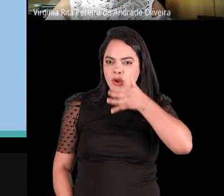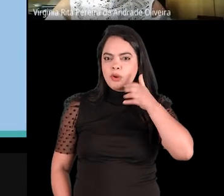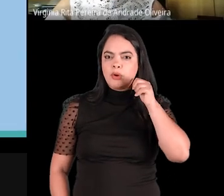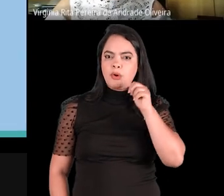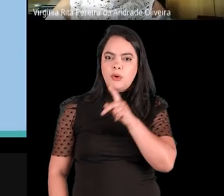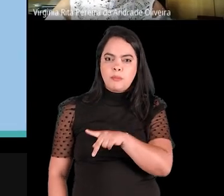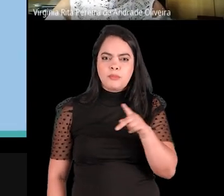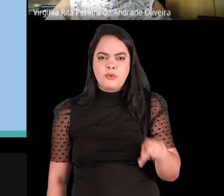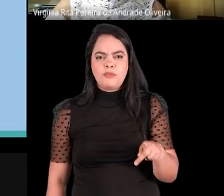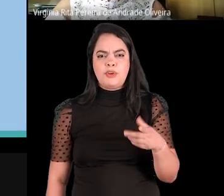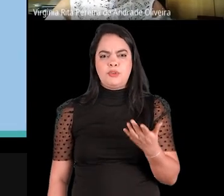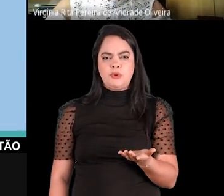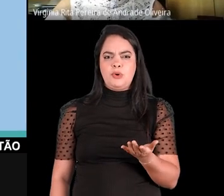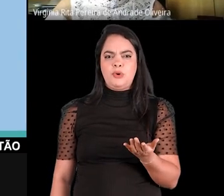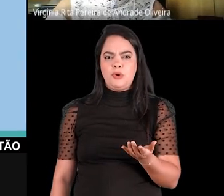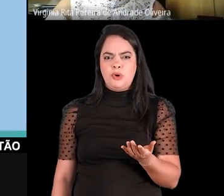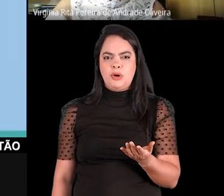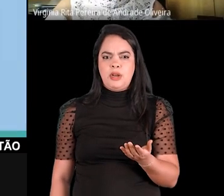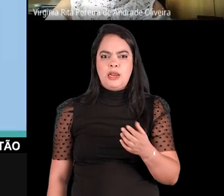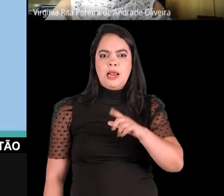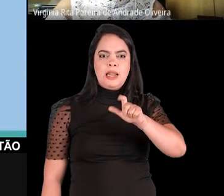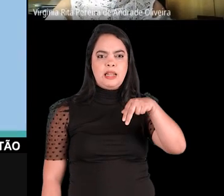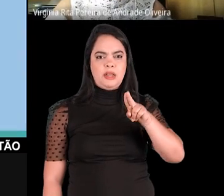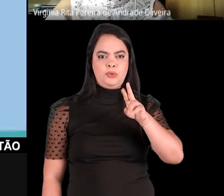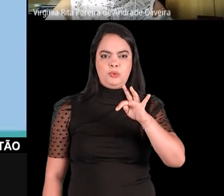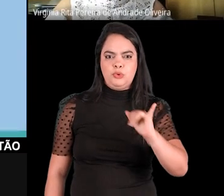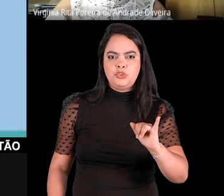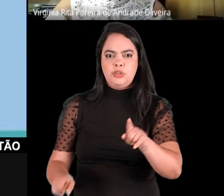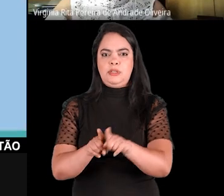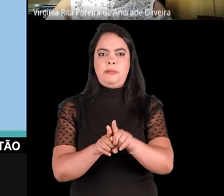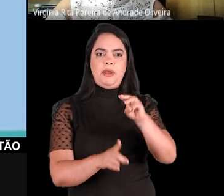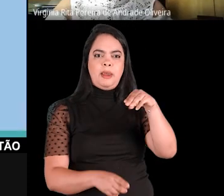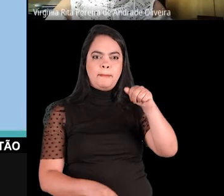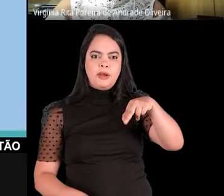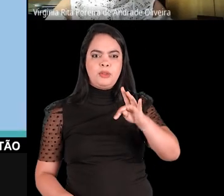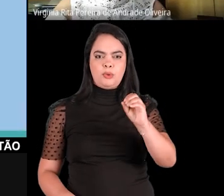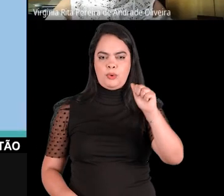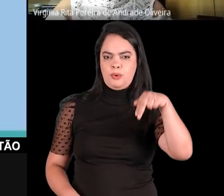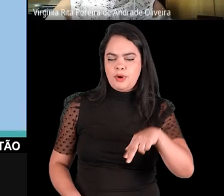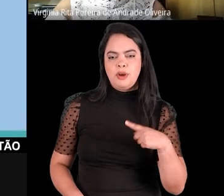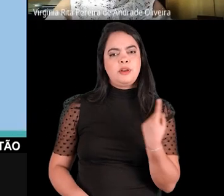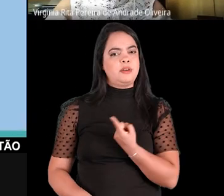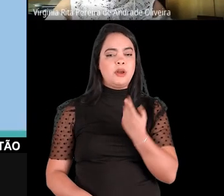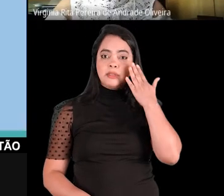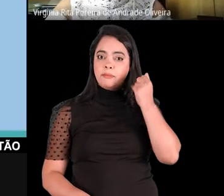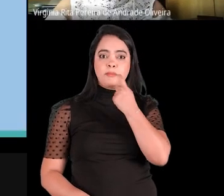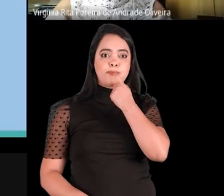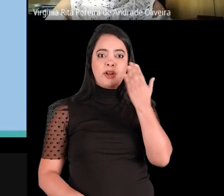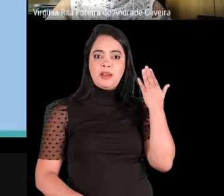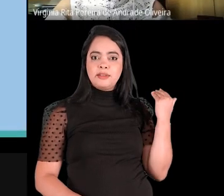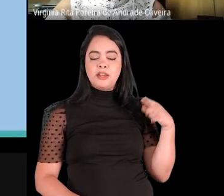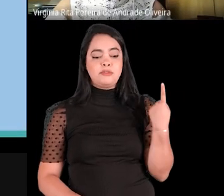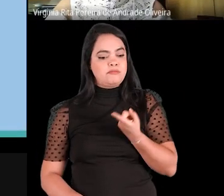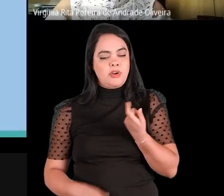professora Mantoan, né? E é algo que é bem recente, que a gente tem trabalhado muito nessa perspectiva e entendendo essa questão